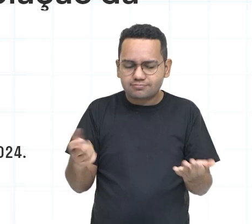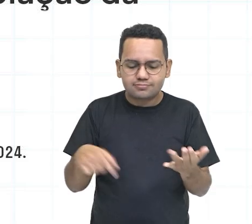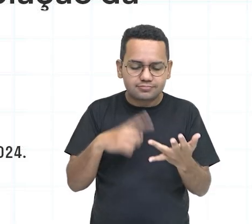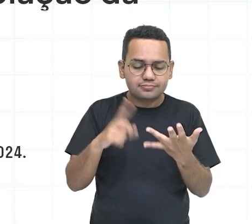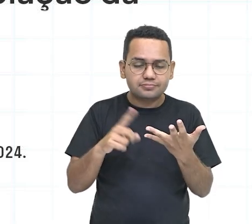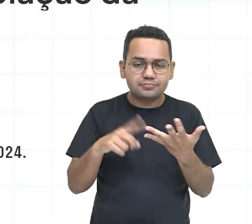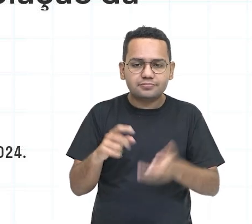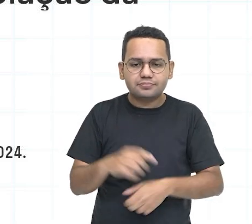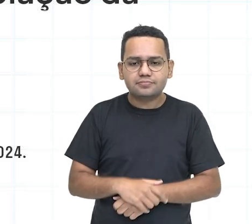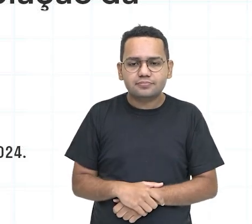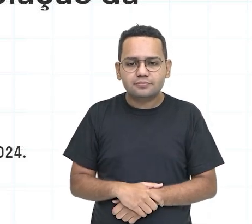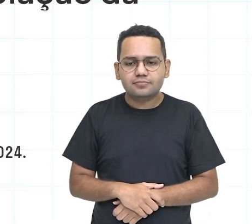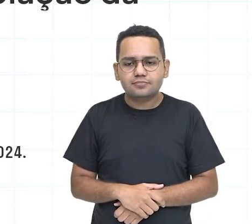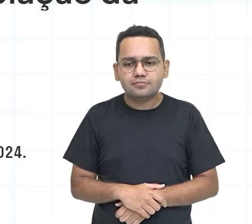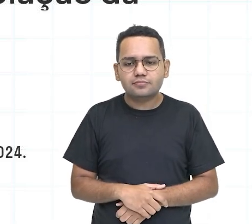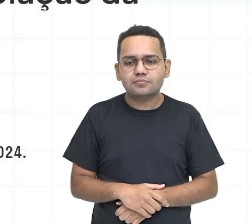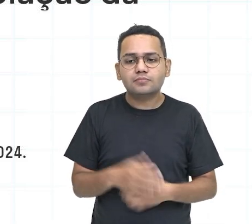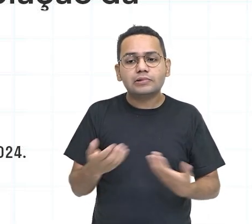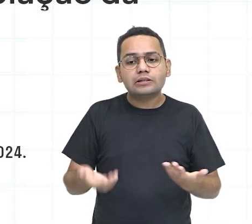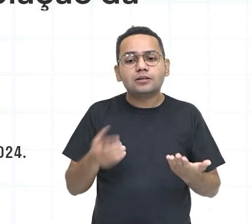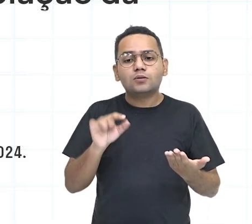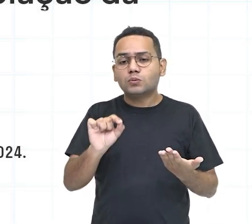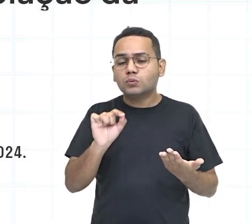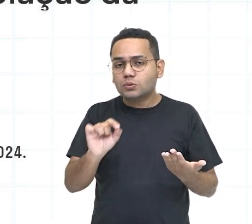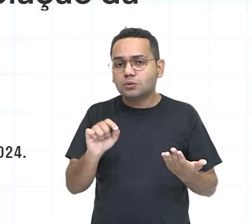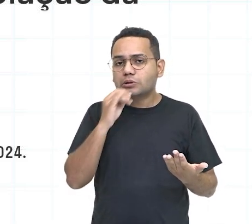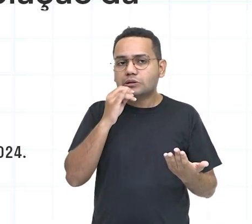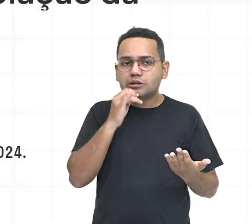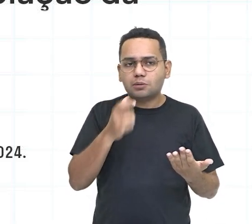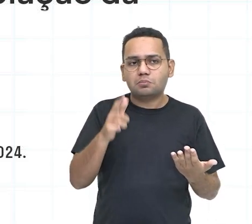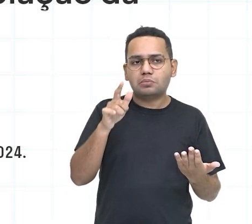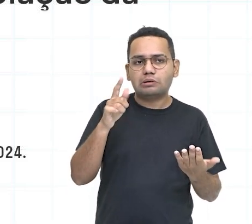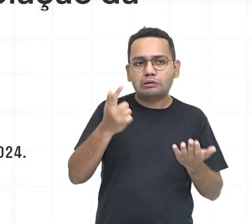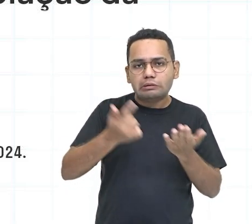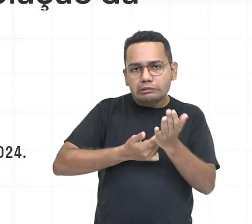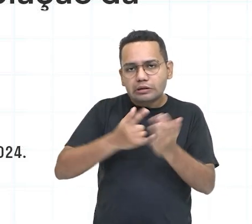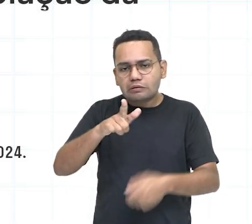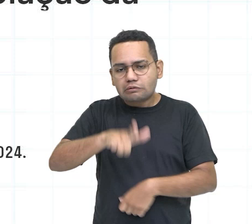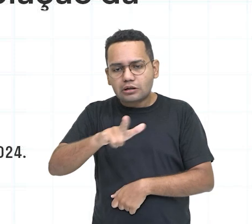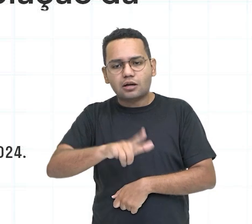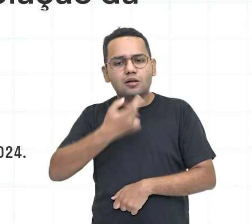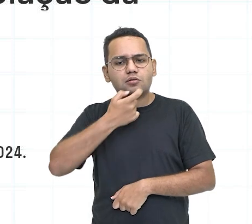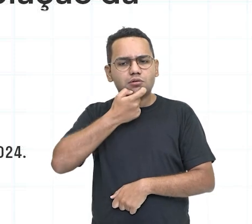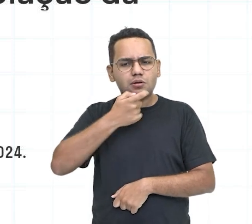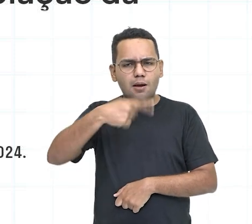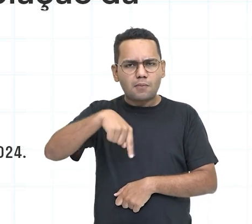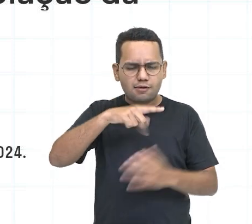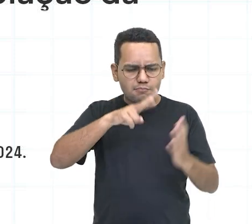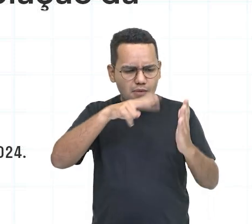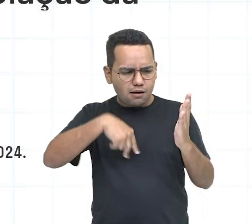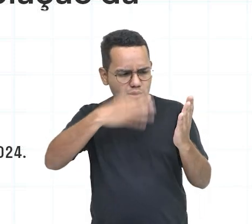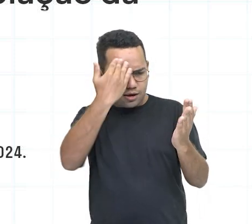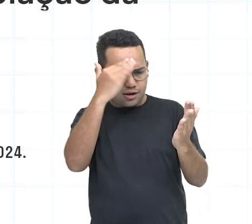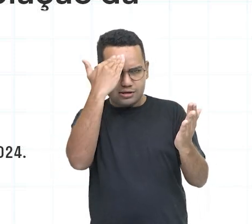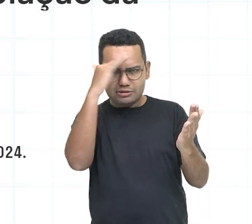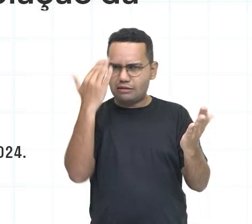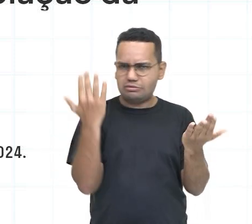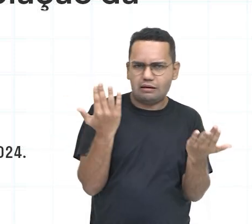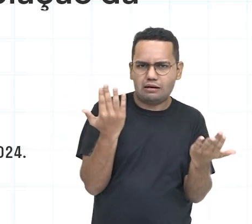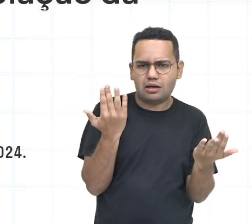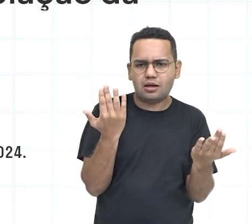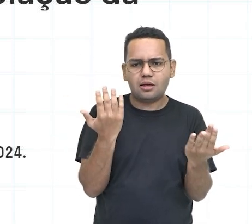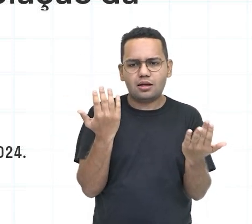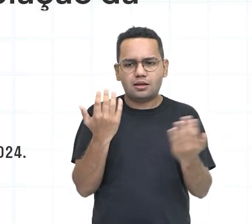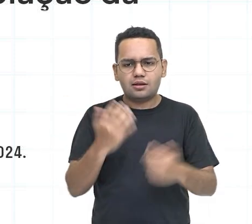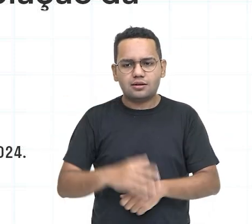D. Para melhorar o entendimento e apreciação da literatura britânica. Será que chegou nesse nível já de literatura britânica? Vocês